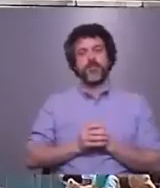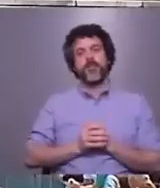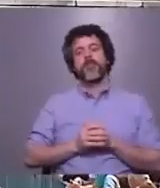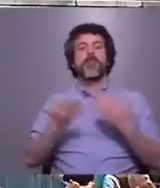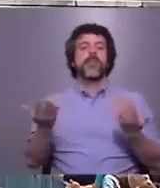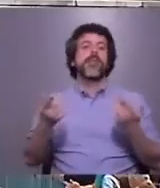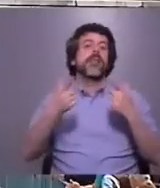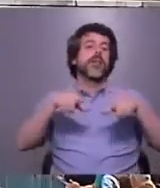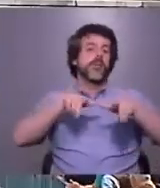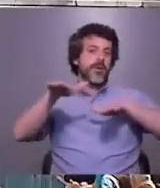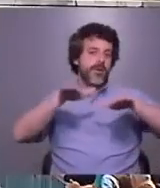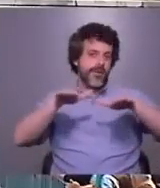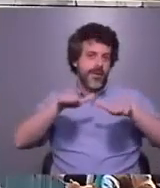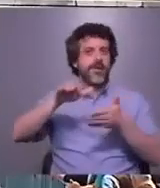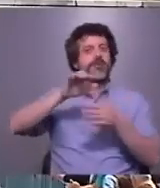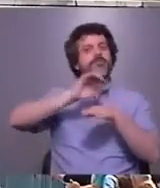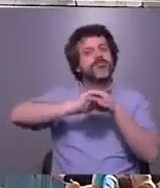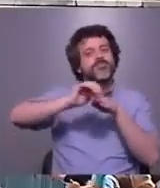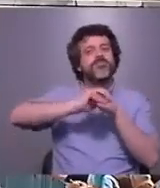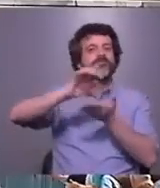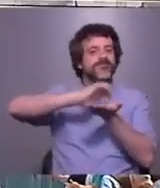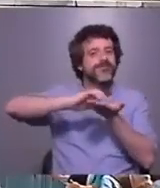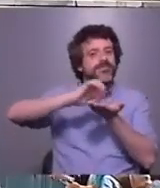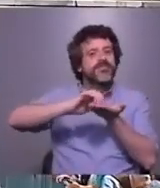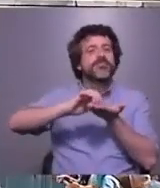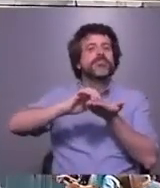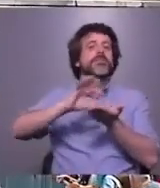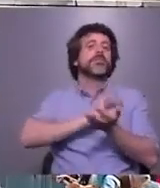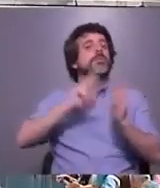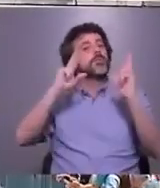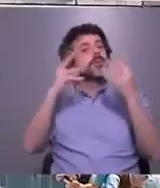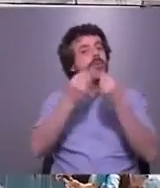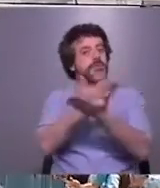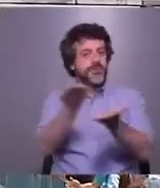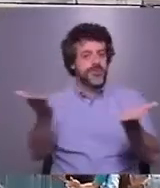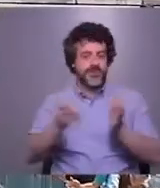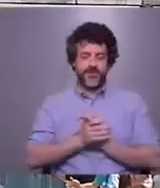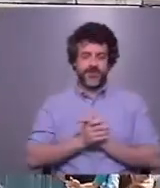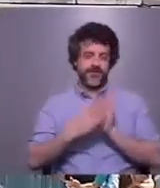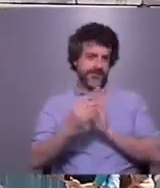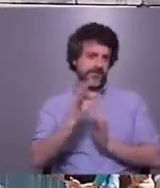Cari pellegrini di lingua italiana, il Signore sia con voi.